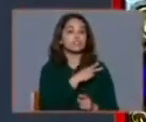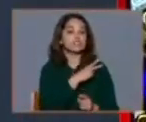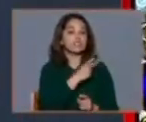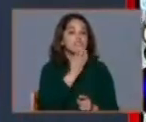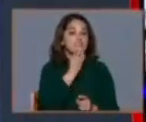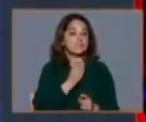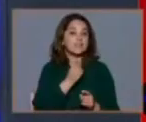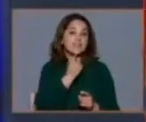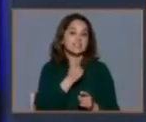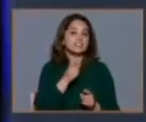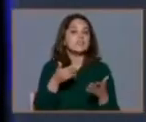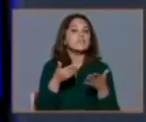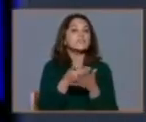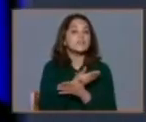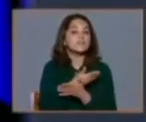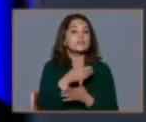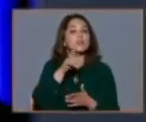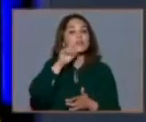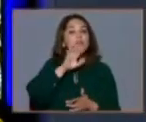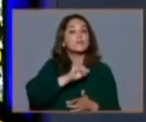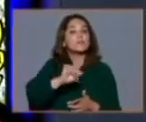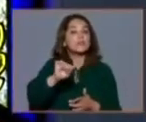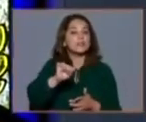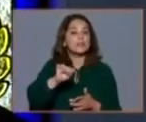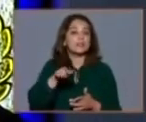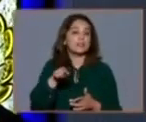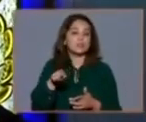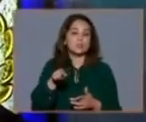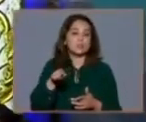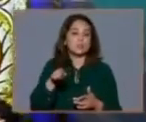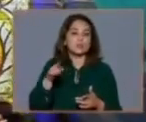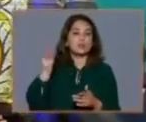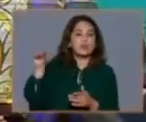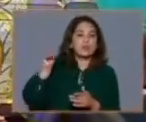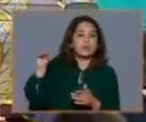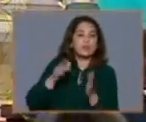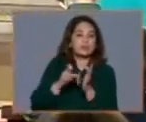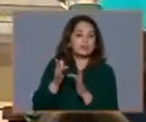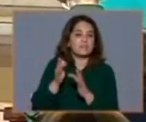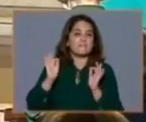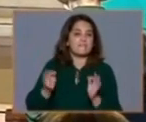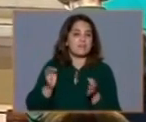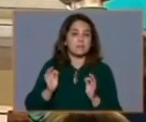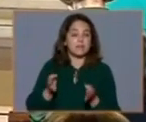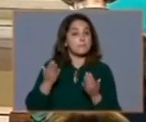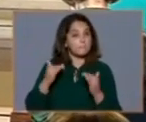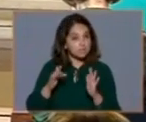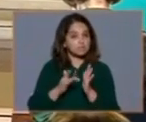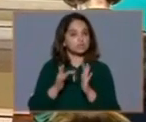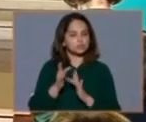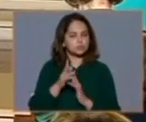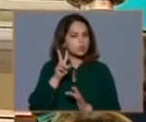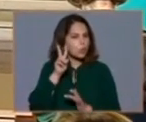tua filha morreu, porque estás ainda a importunar o mestre. Mas Jesus,